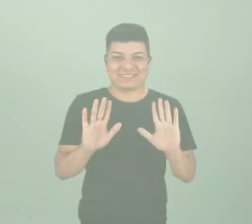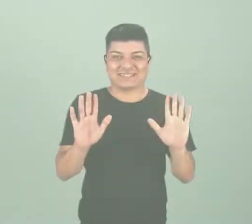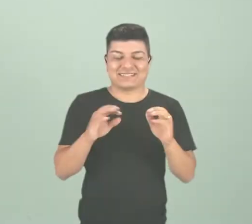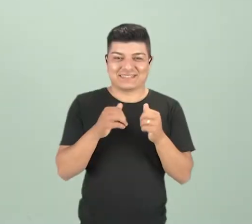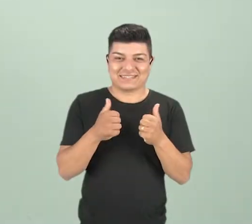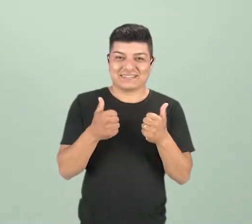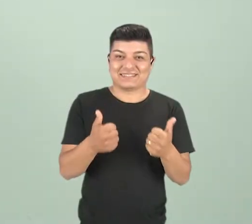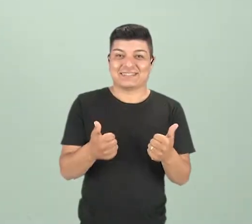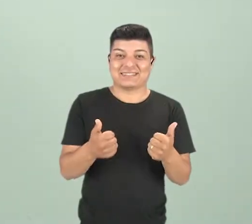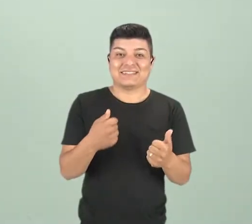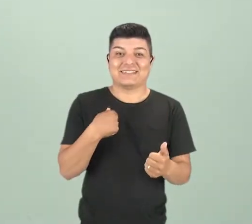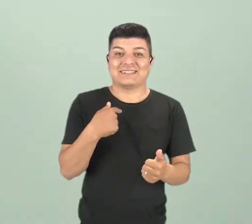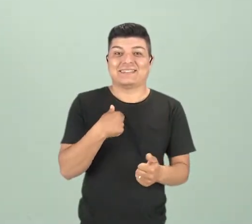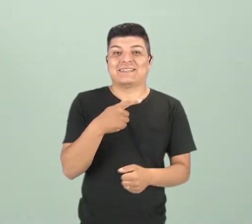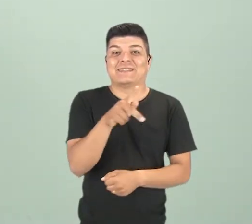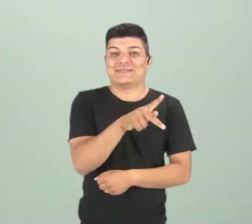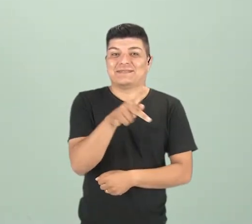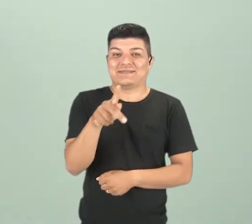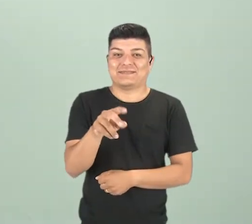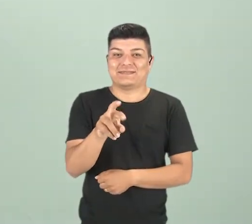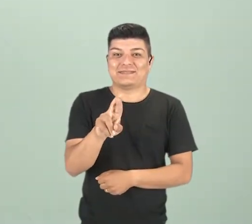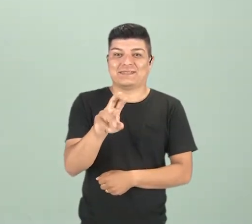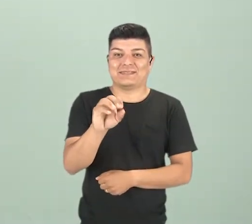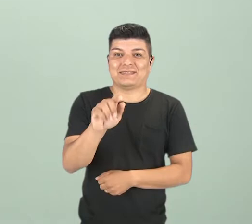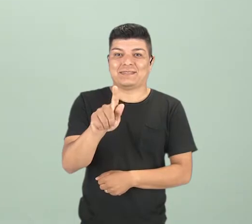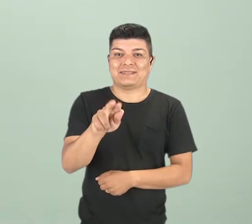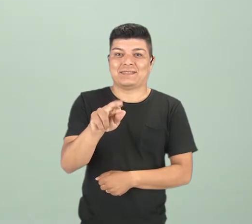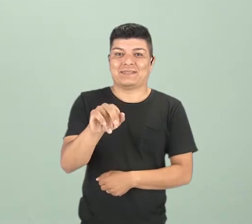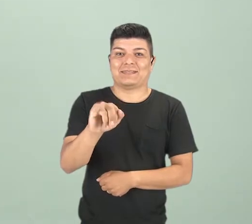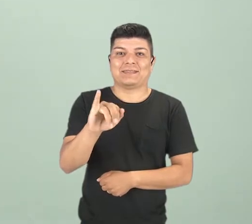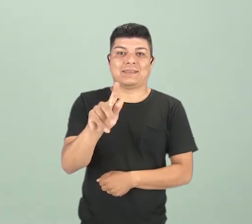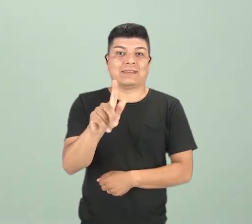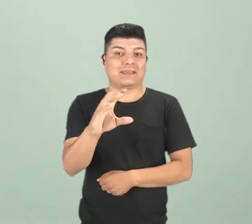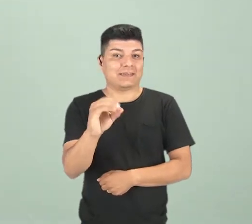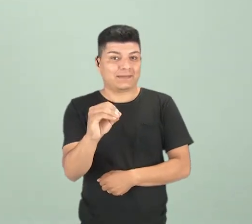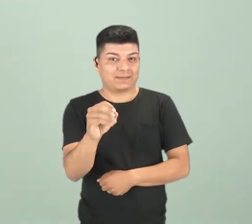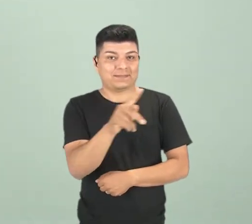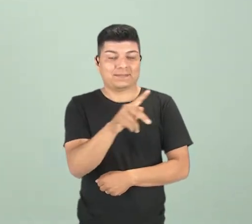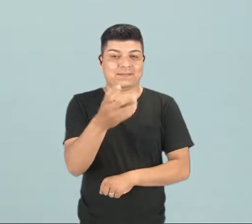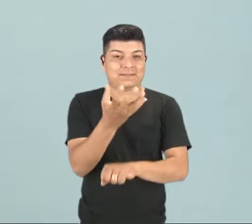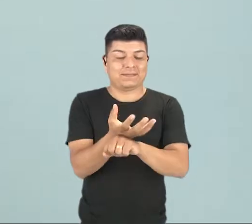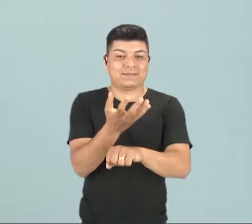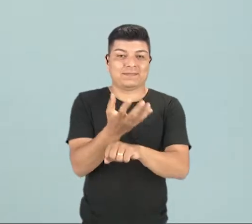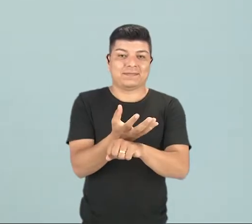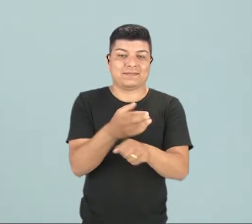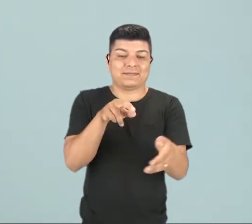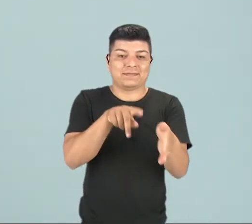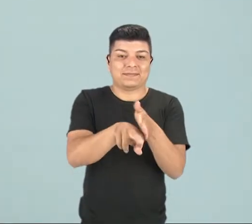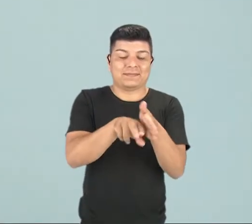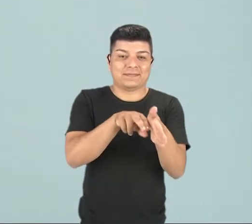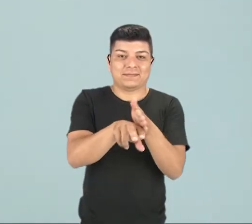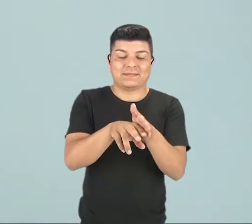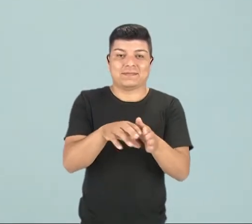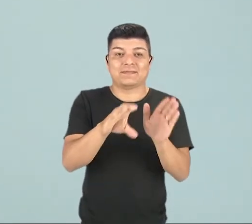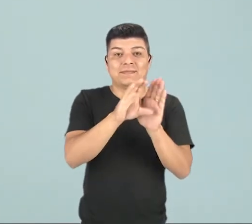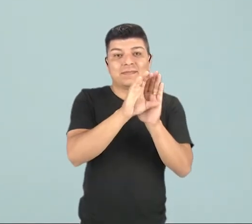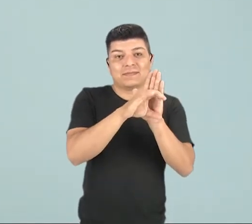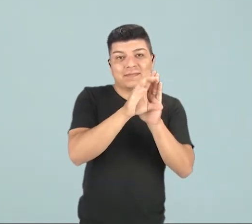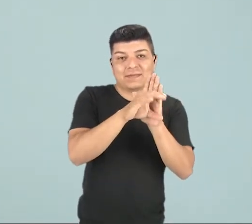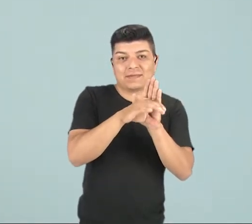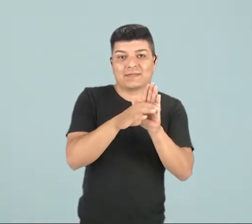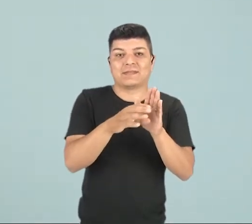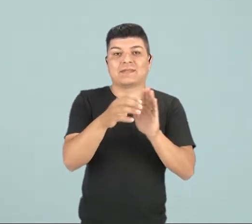Olá, tudo bem? Sou eu, professor Rodrigo, professor de Biologia, e a gente vai avançar no nosso conteúdo, na nossa